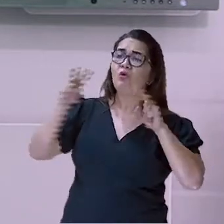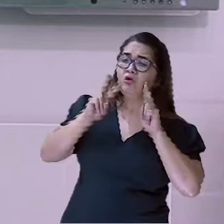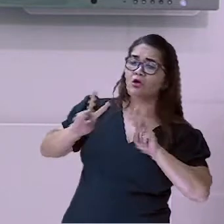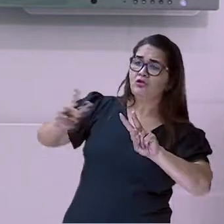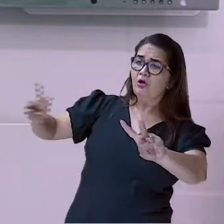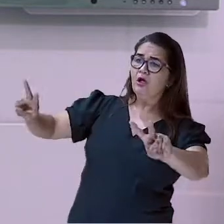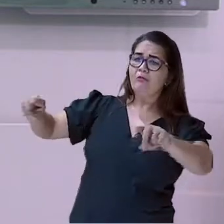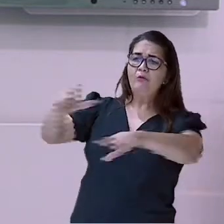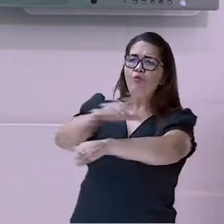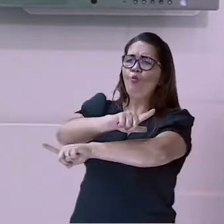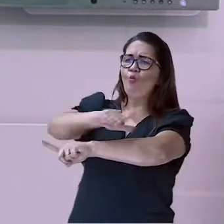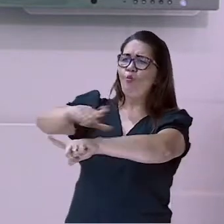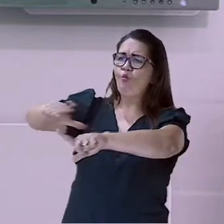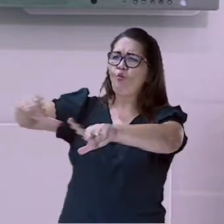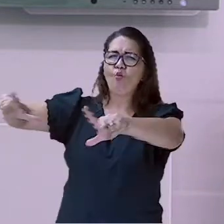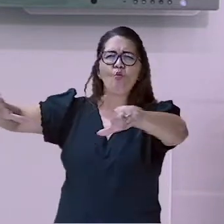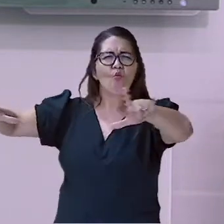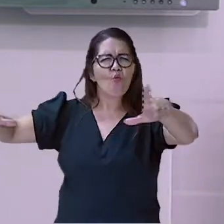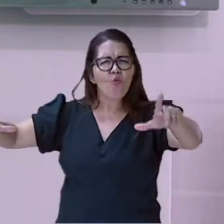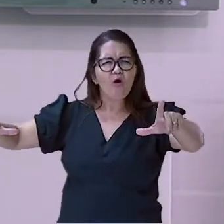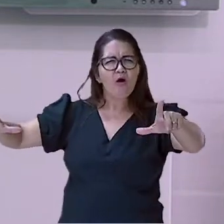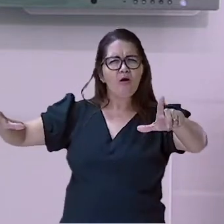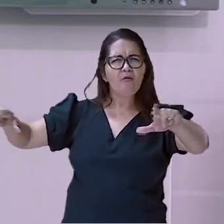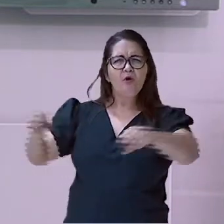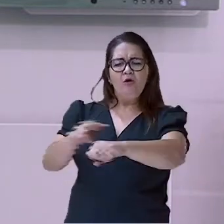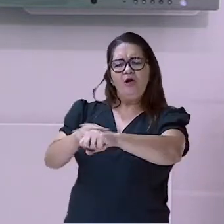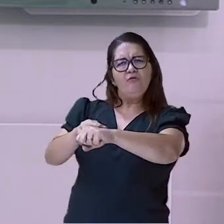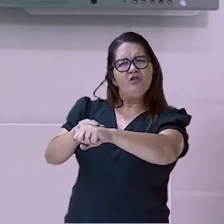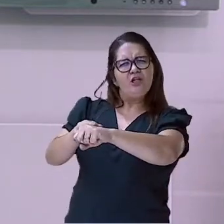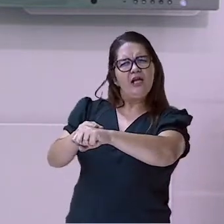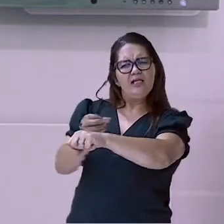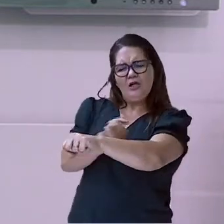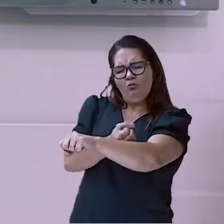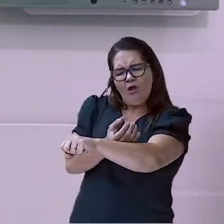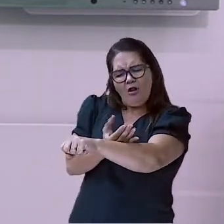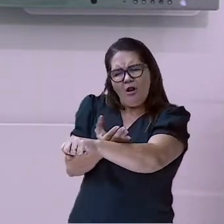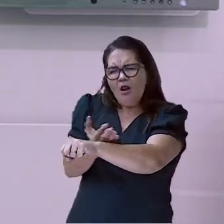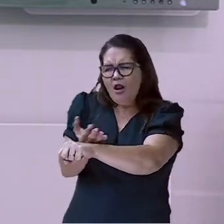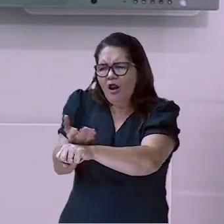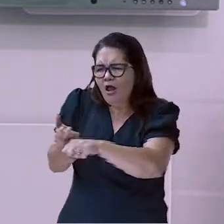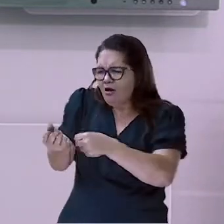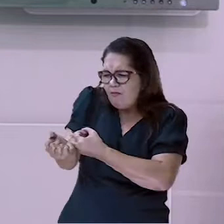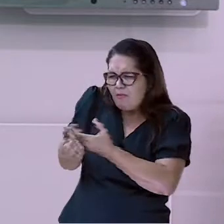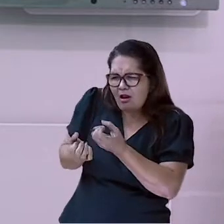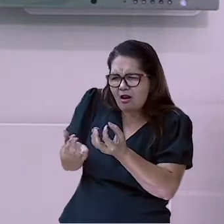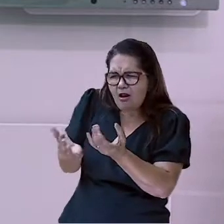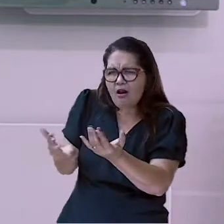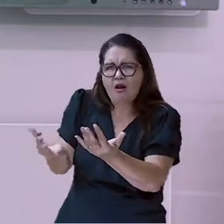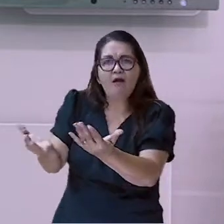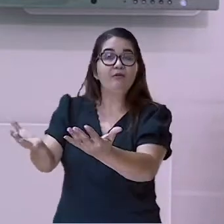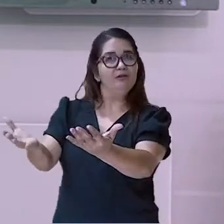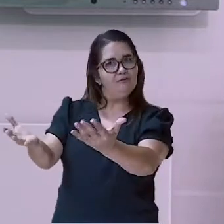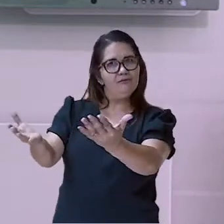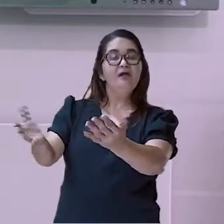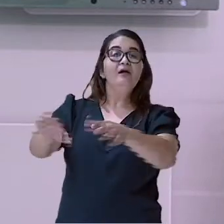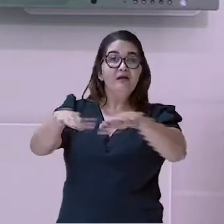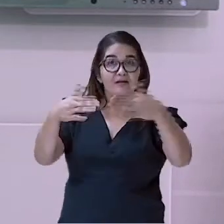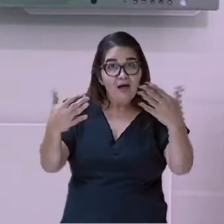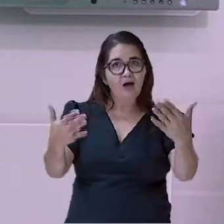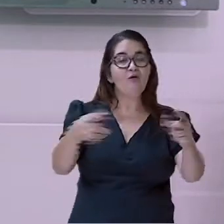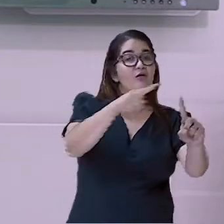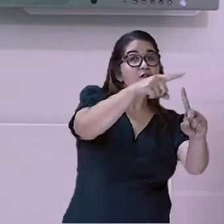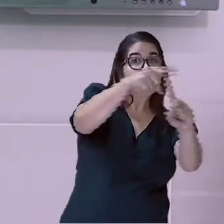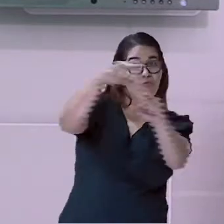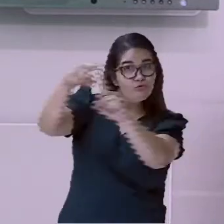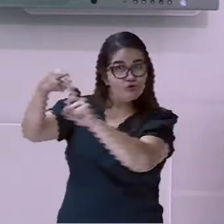que diferencia isso? O que proporciona na natureza essa diferenciação das vegetações?